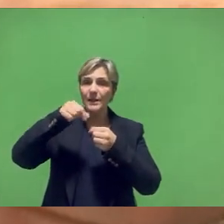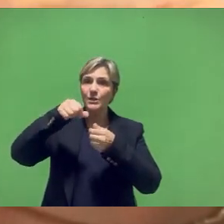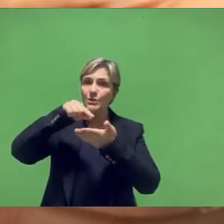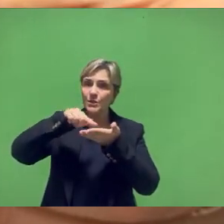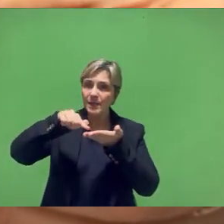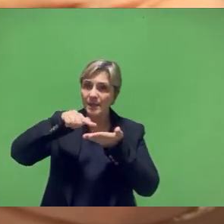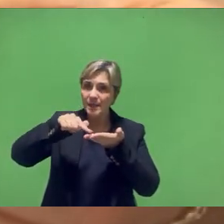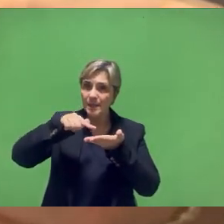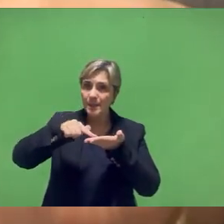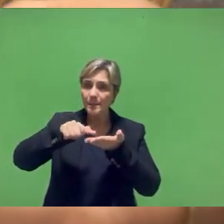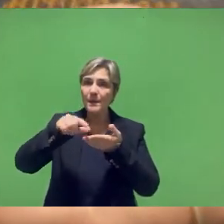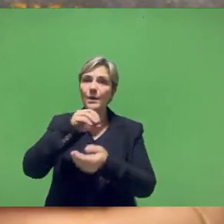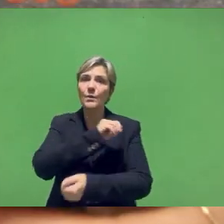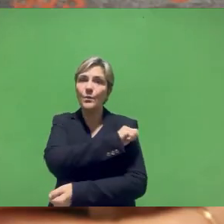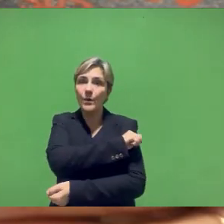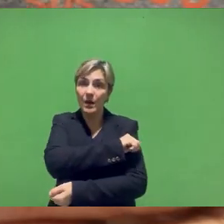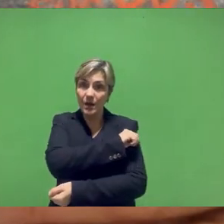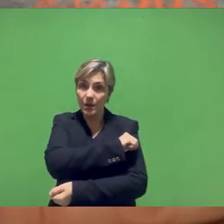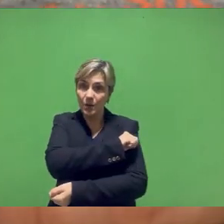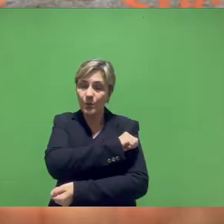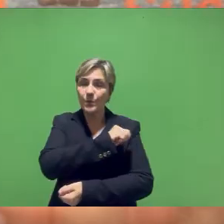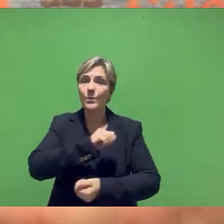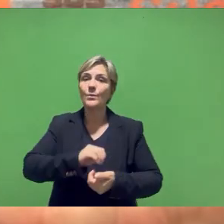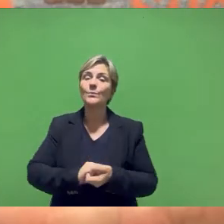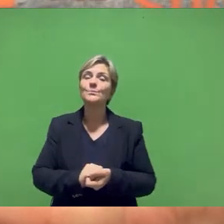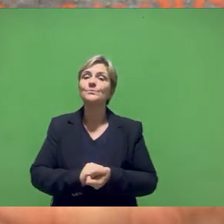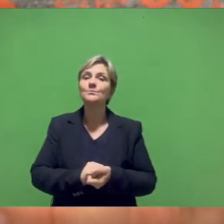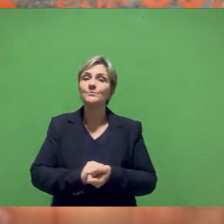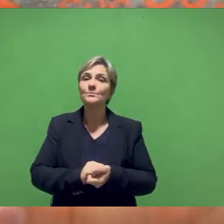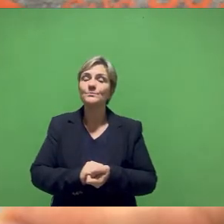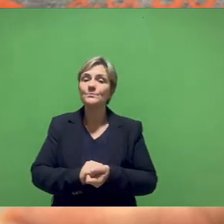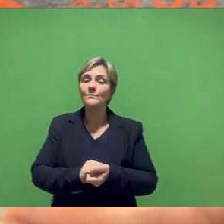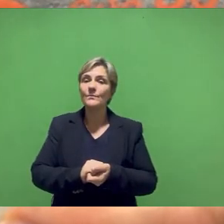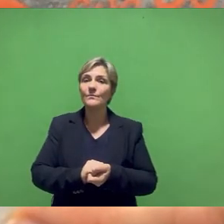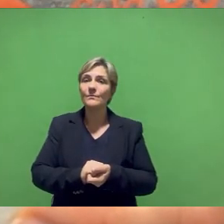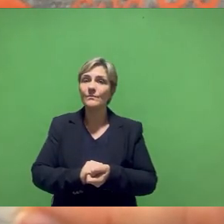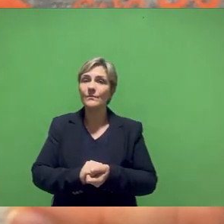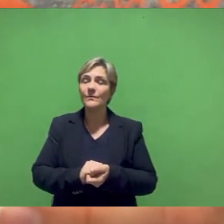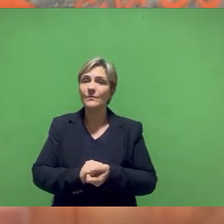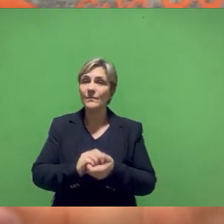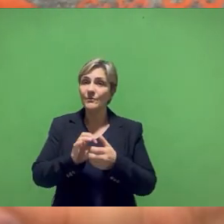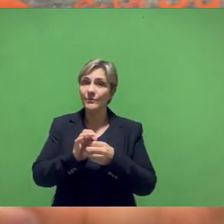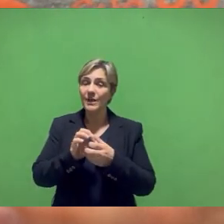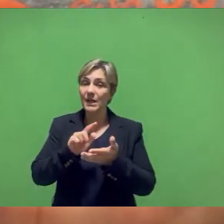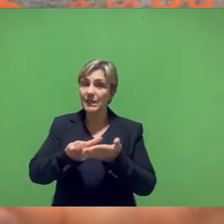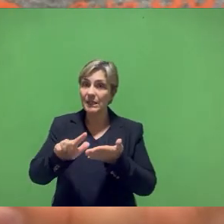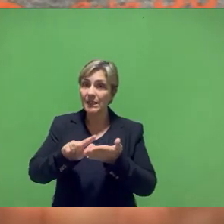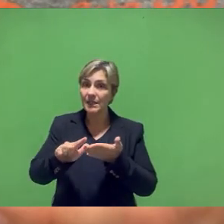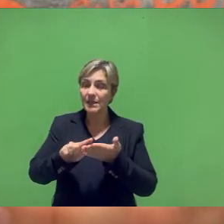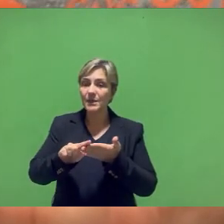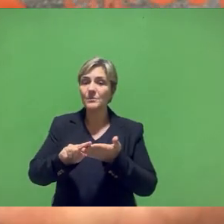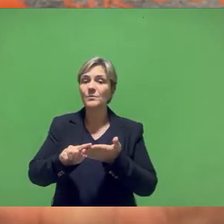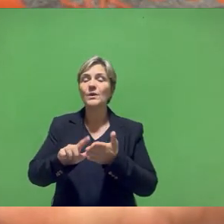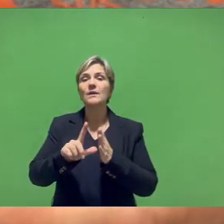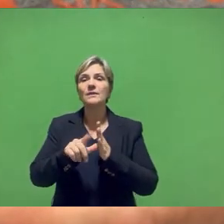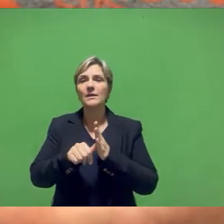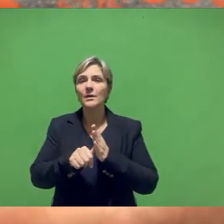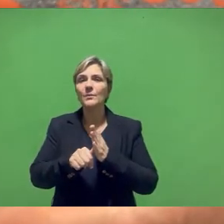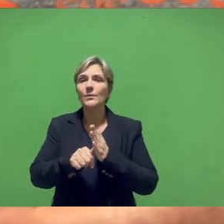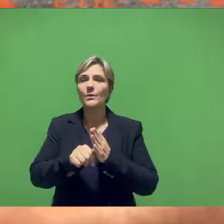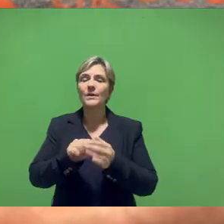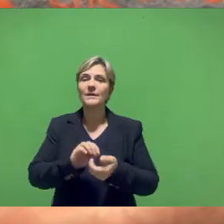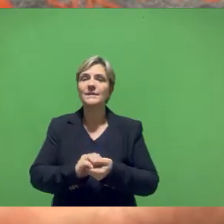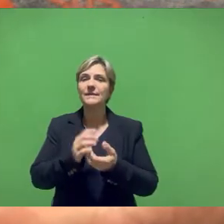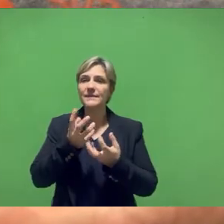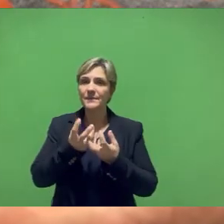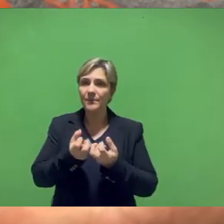deve passar um álcool com uma gazezinha limpa, né? Pra desinfetar, e depois uma gazezinha seca, uma